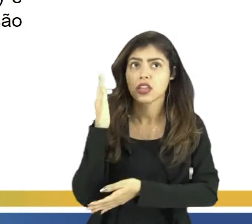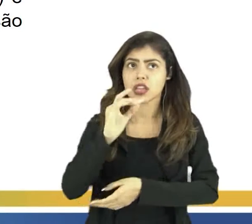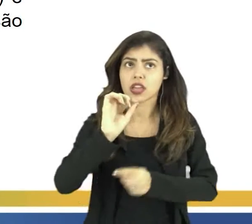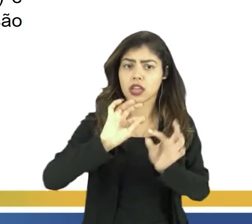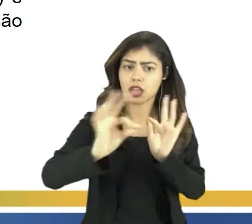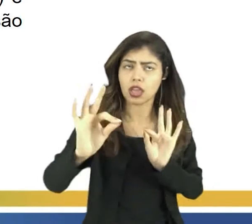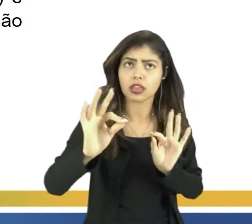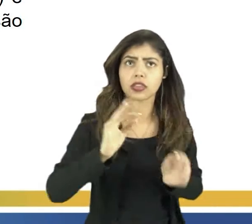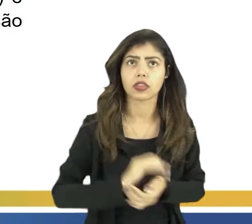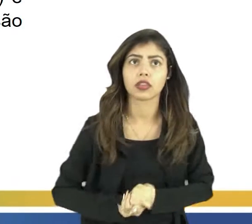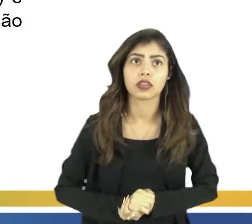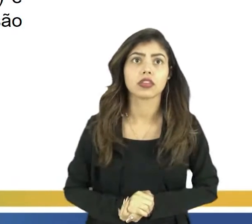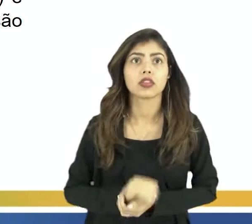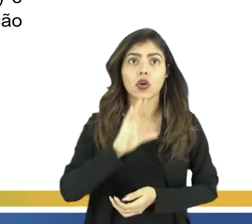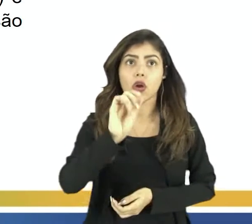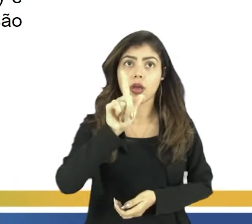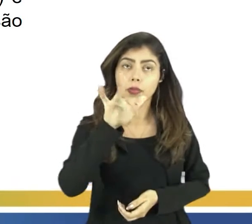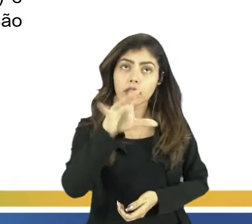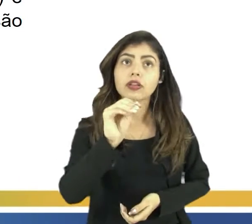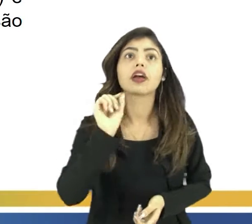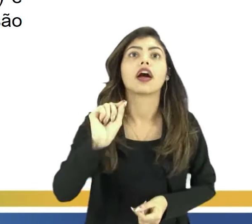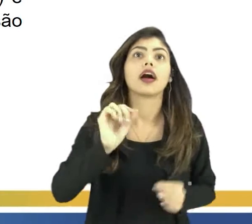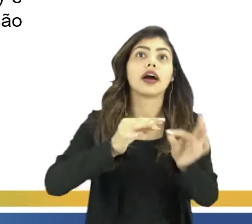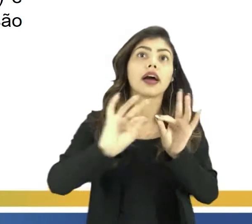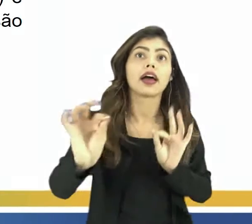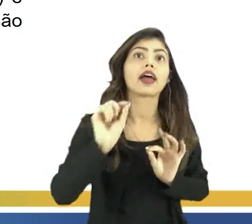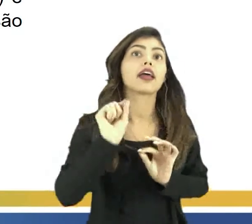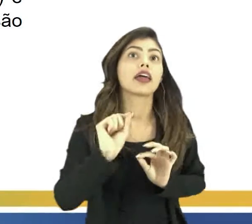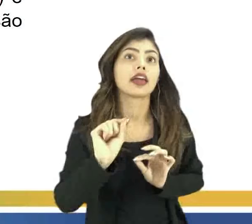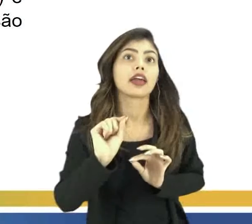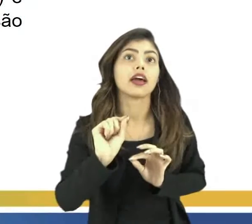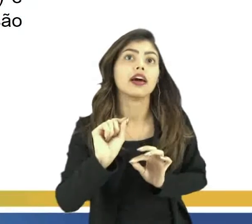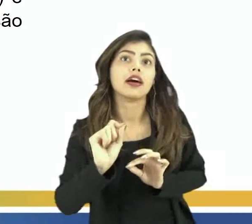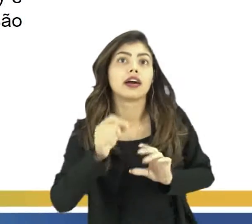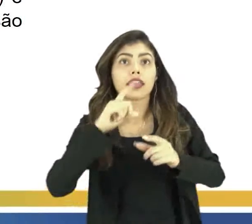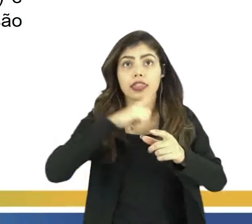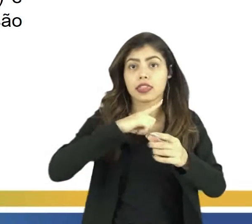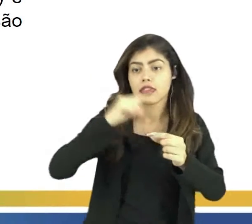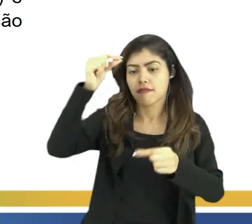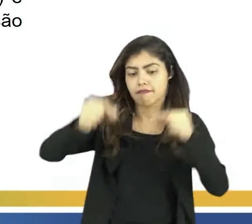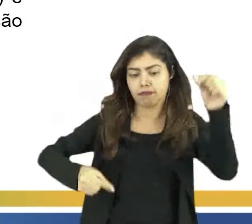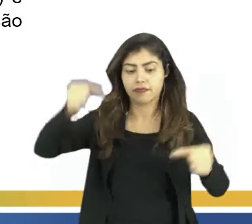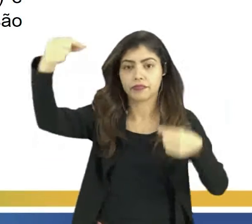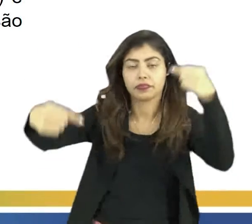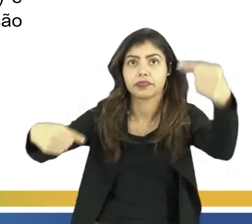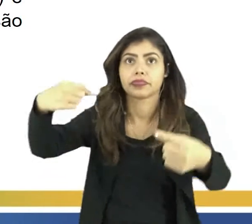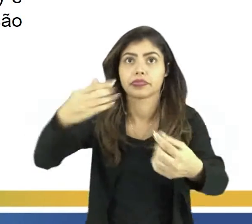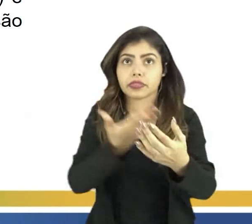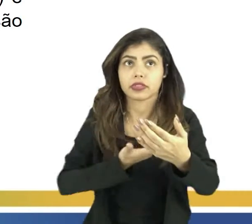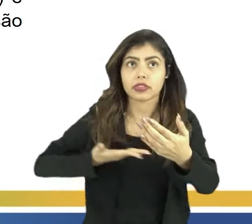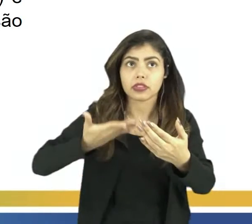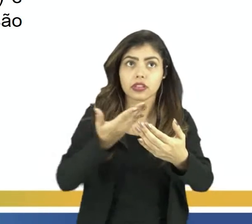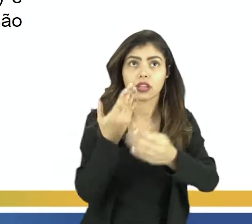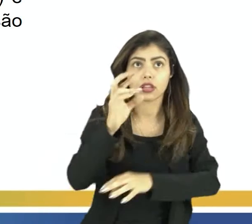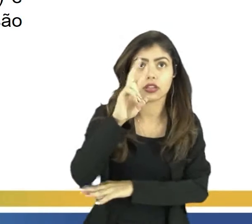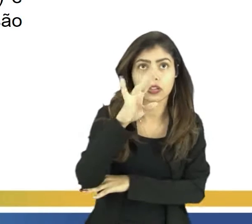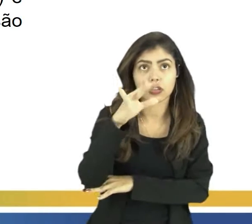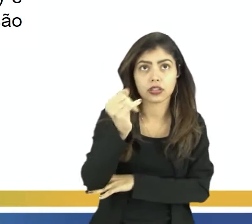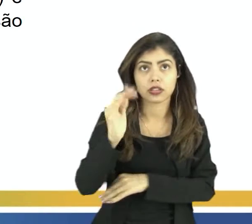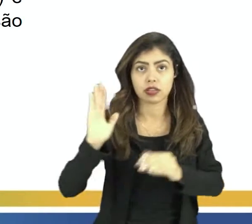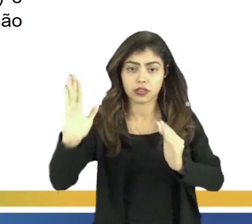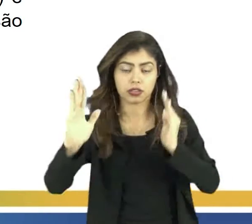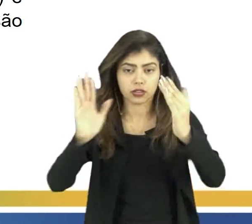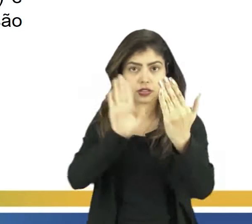e oblíquos. Prisma reto possui arestas laterais perpendiculares à base, cujas